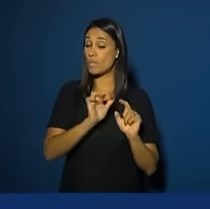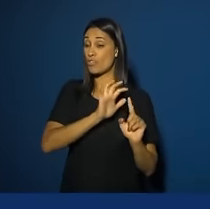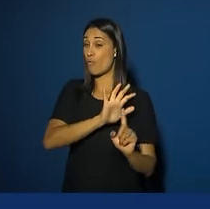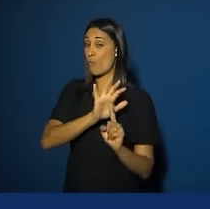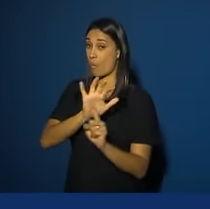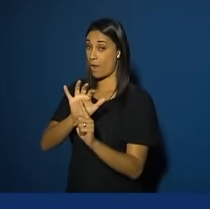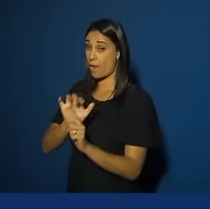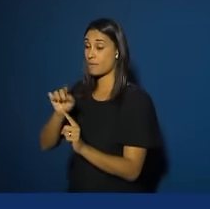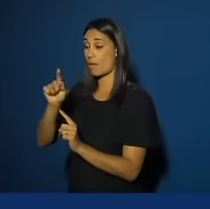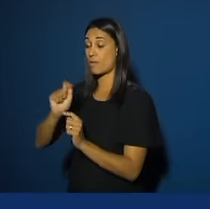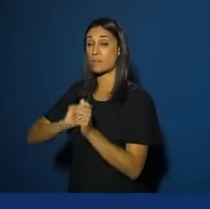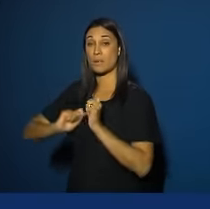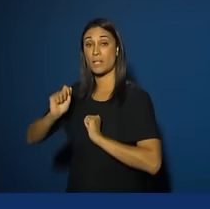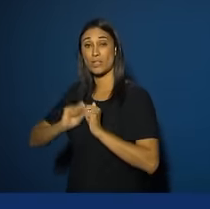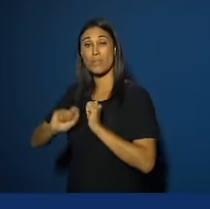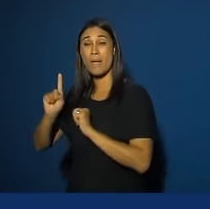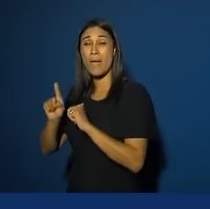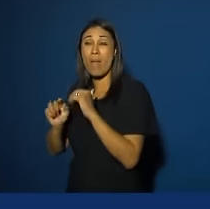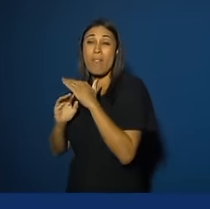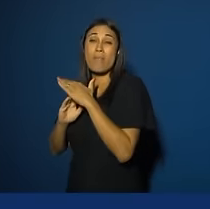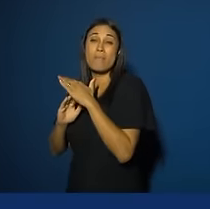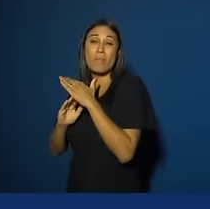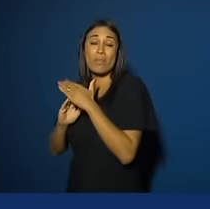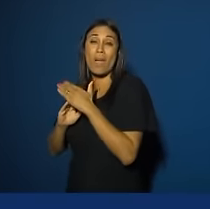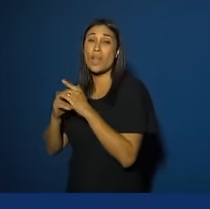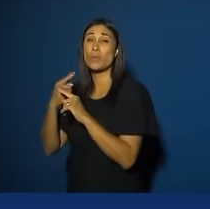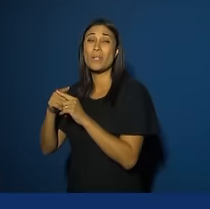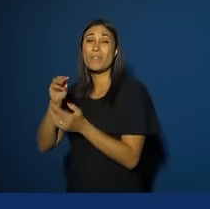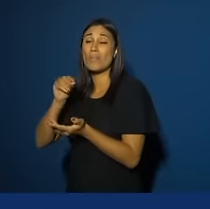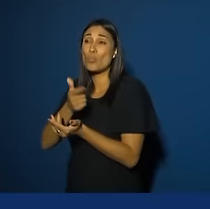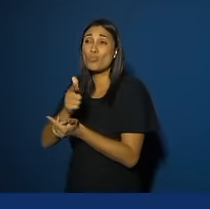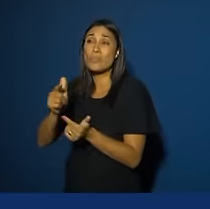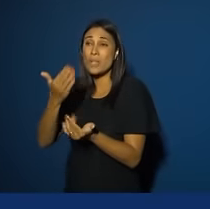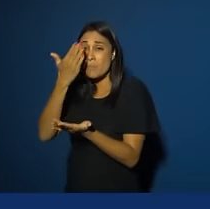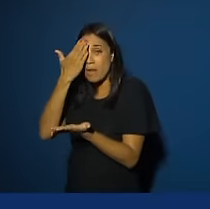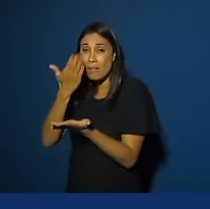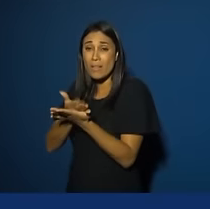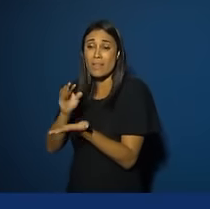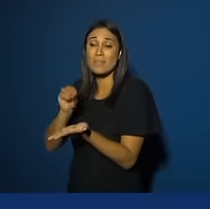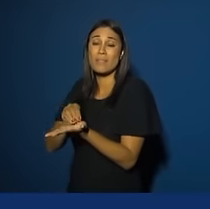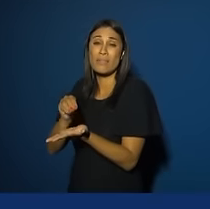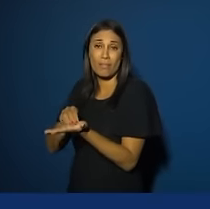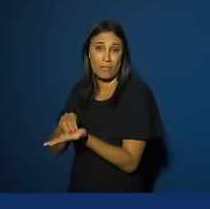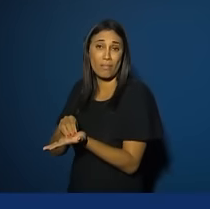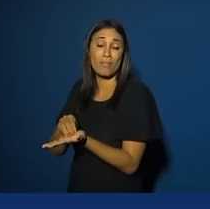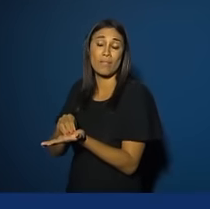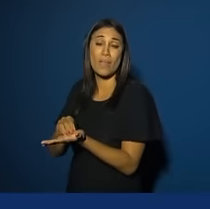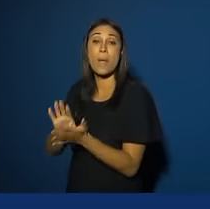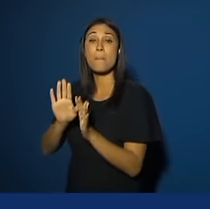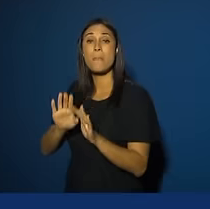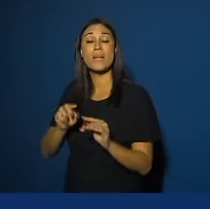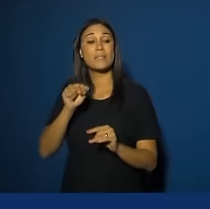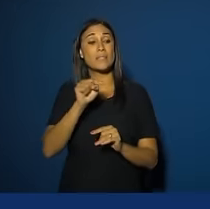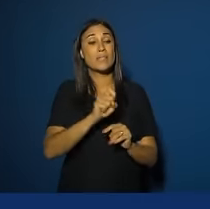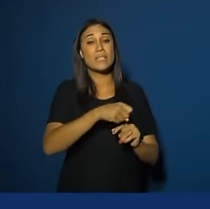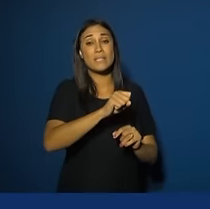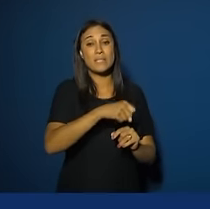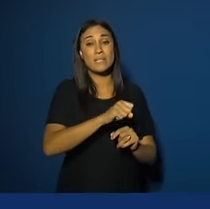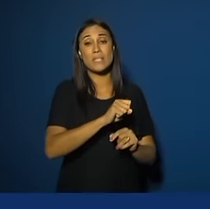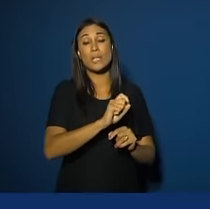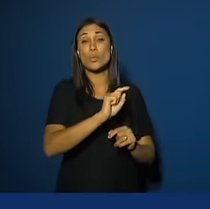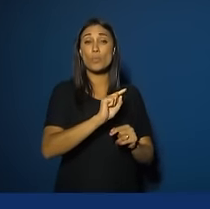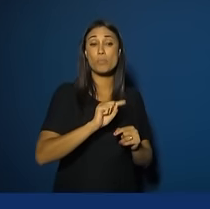afetar essas expectativas é muito limitado por uma incerteza que não tem nada a ver com a condução desse board, mas tem a ver com a condução do